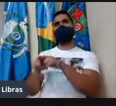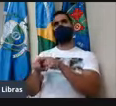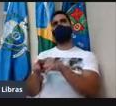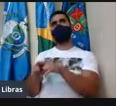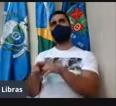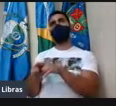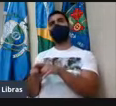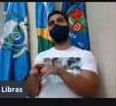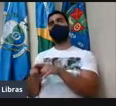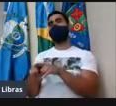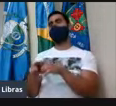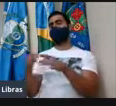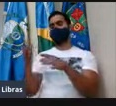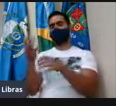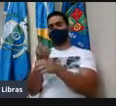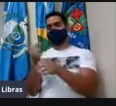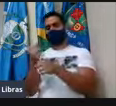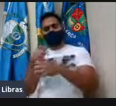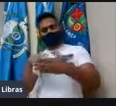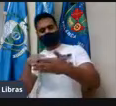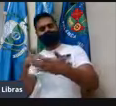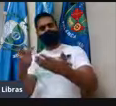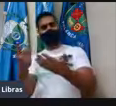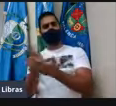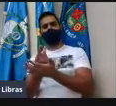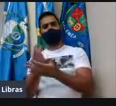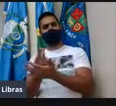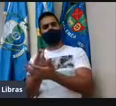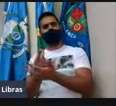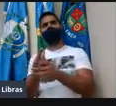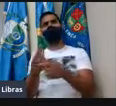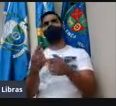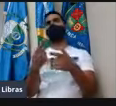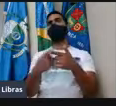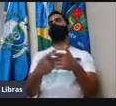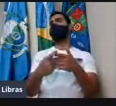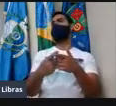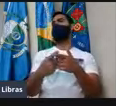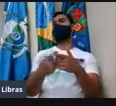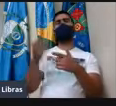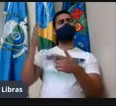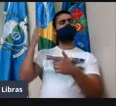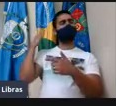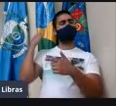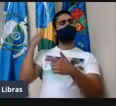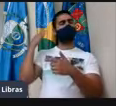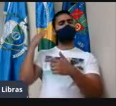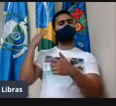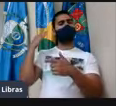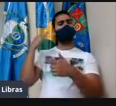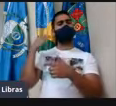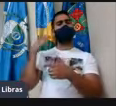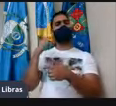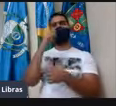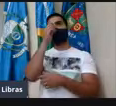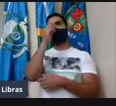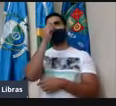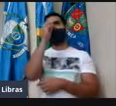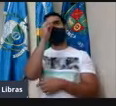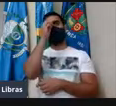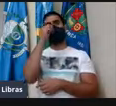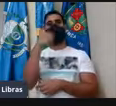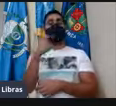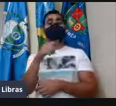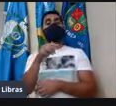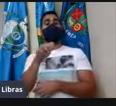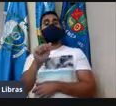que o cálculo tinha sido feito de forma errada, porque o atuário da época ele não considerou os